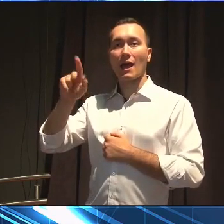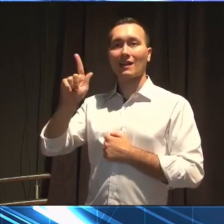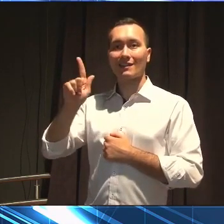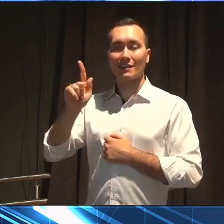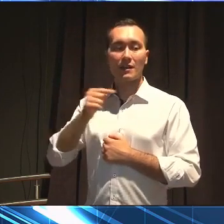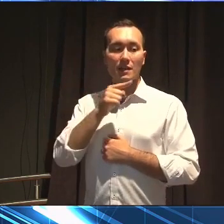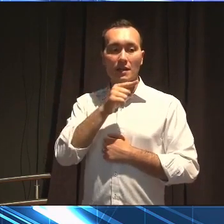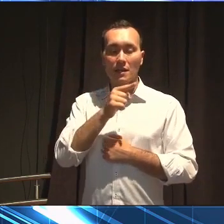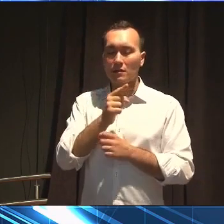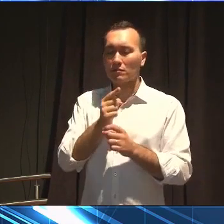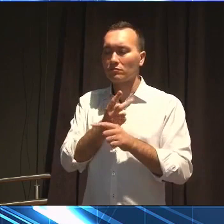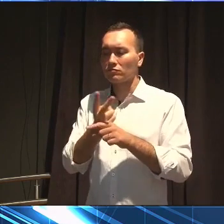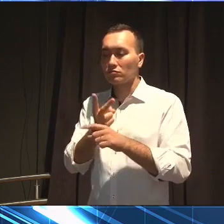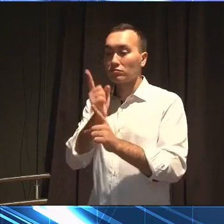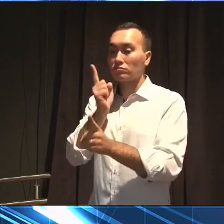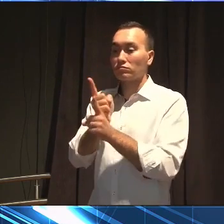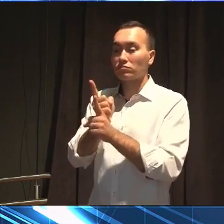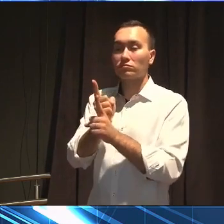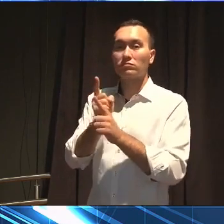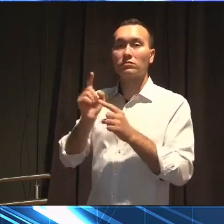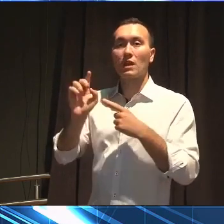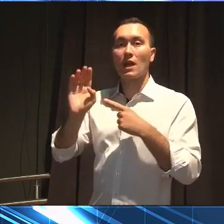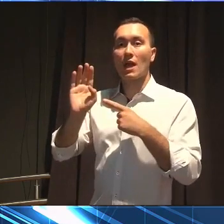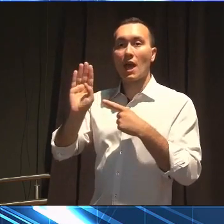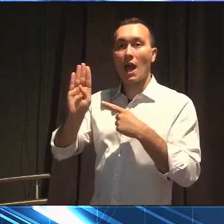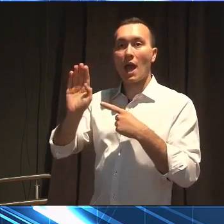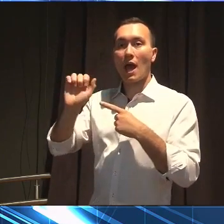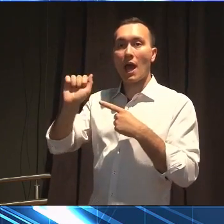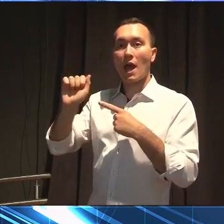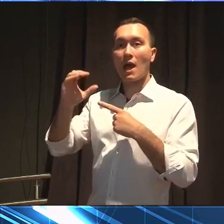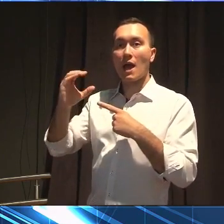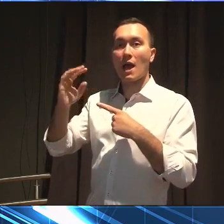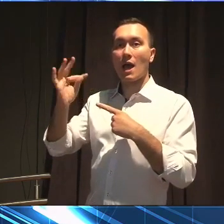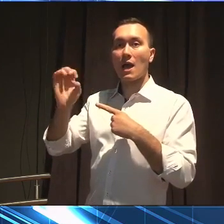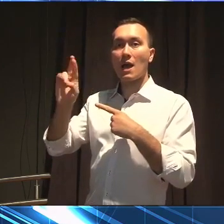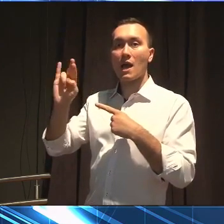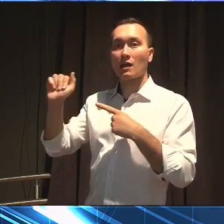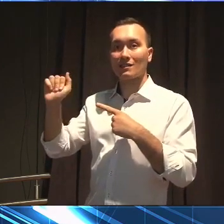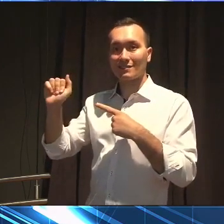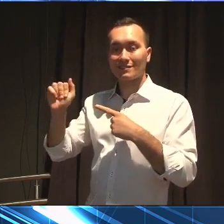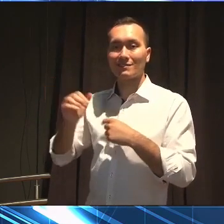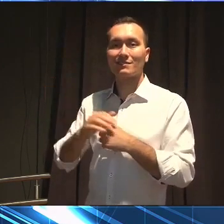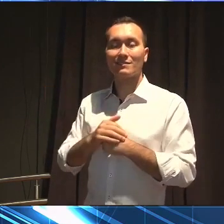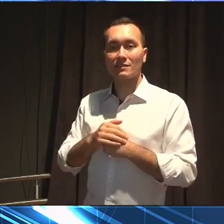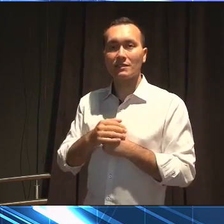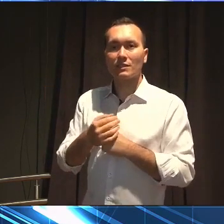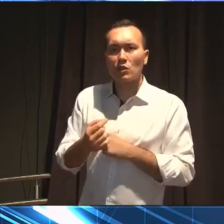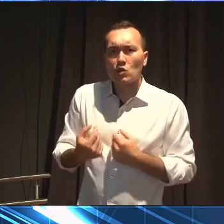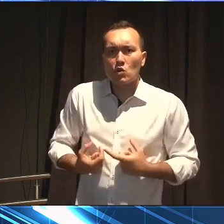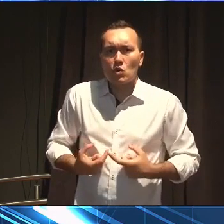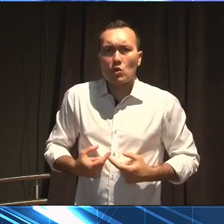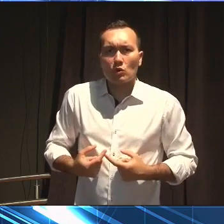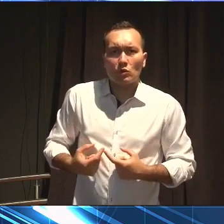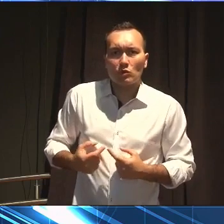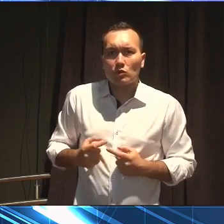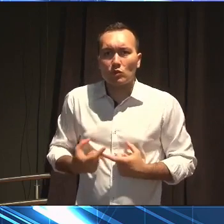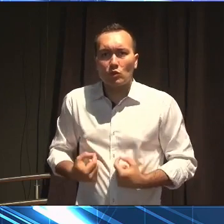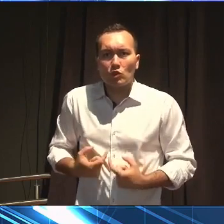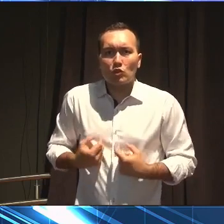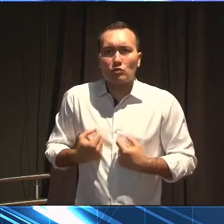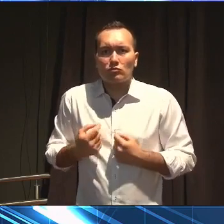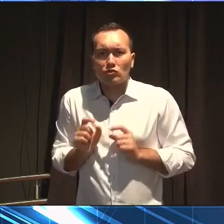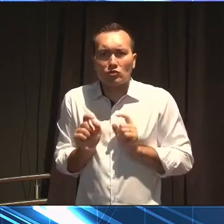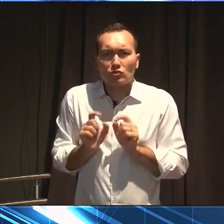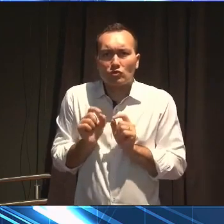né, bactérias que acabavam, causando uma sepsia, né, porque era momentos de guerra, a gente sabe que é um momento